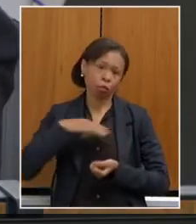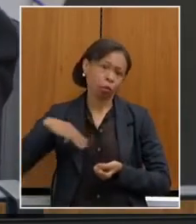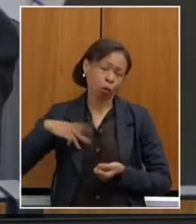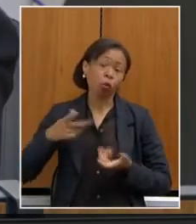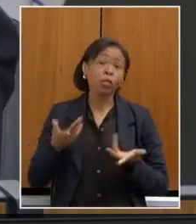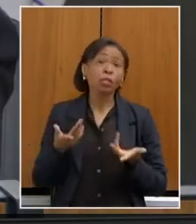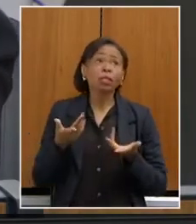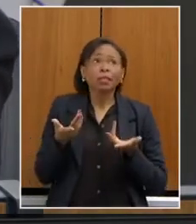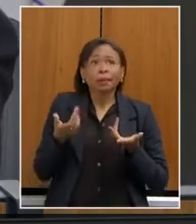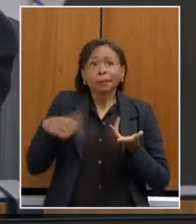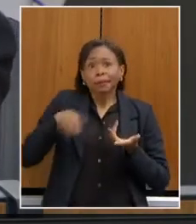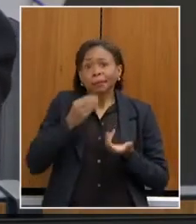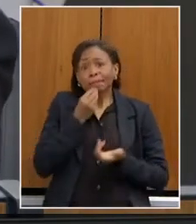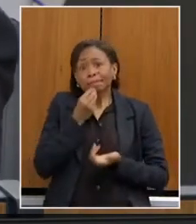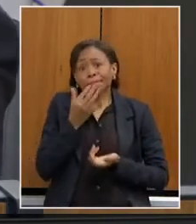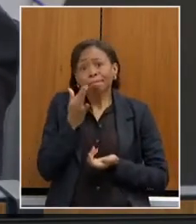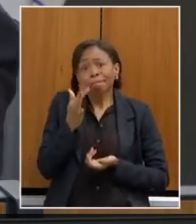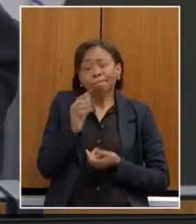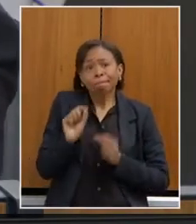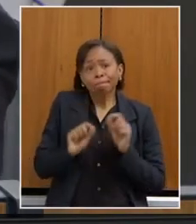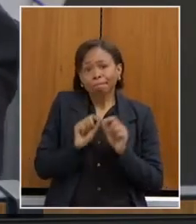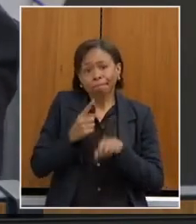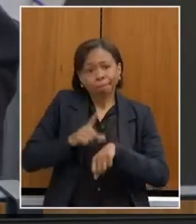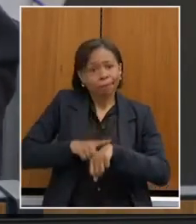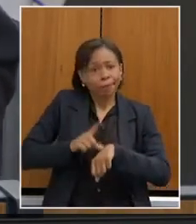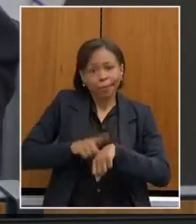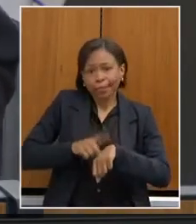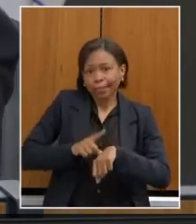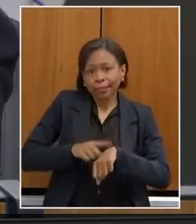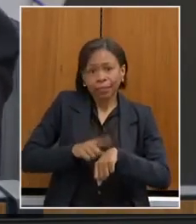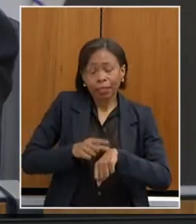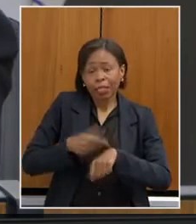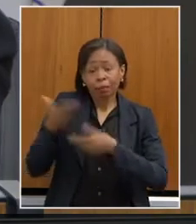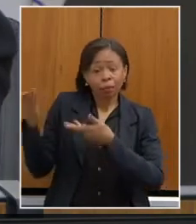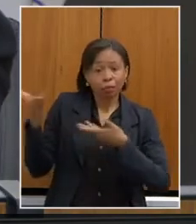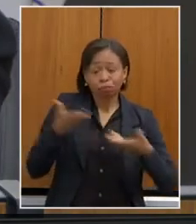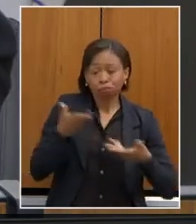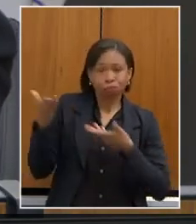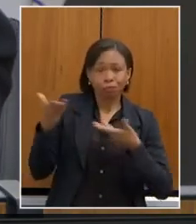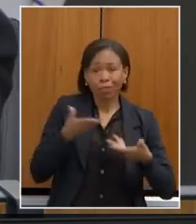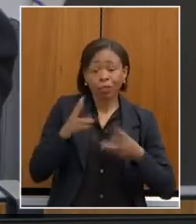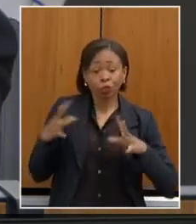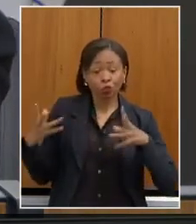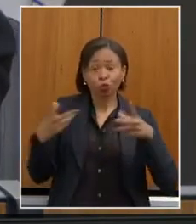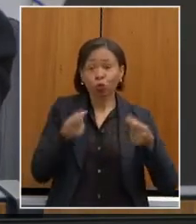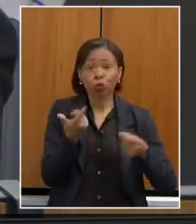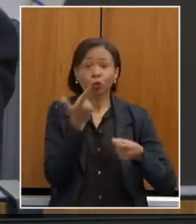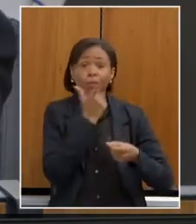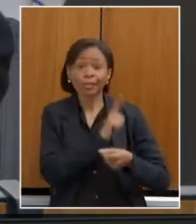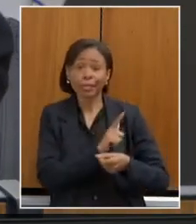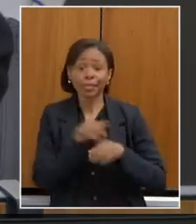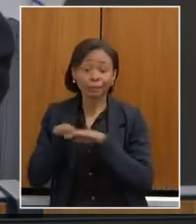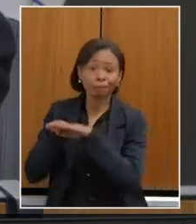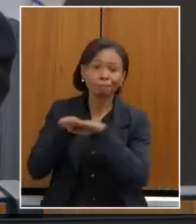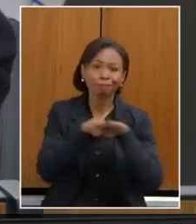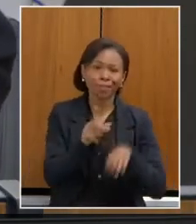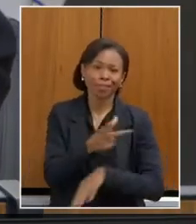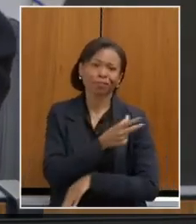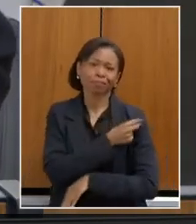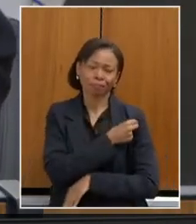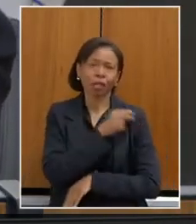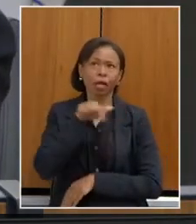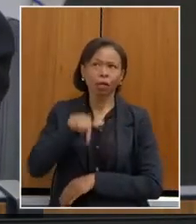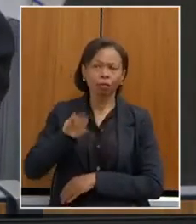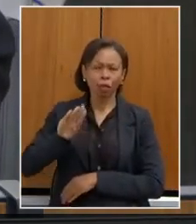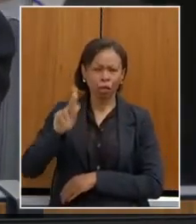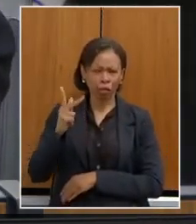expectativa nossa é questão de tempo mesmo, que todos vacinem com a mesma velocidade. Belo Horizonte, como eu mostrei, ele é o